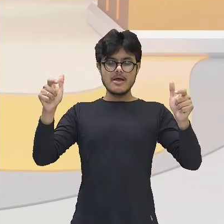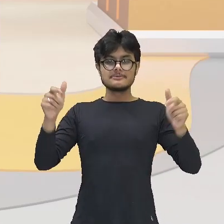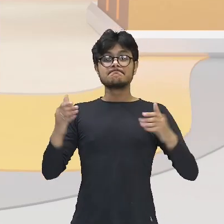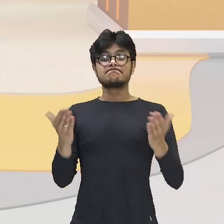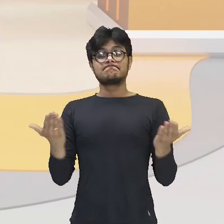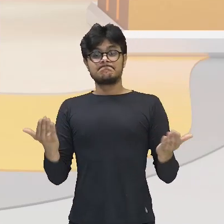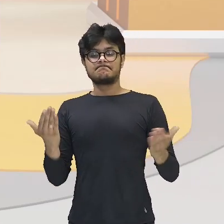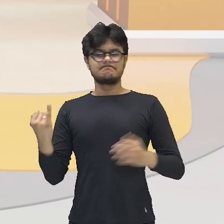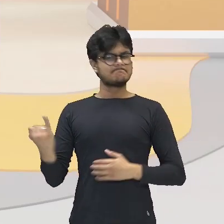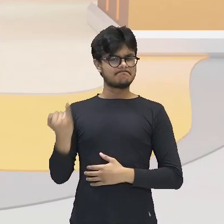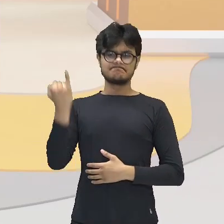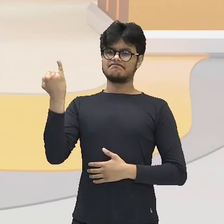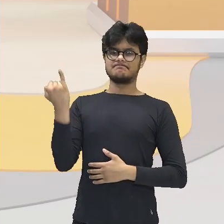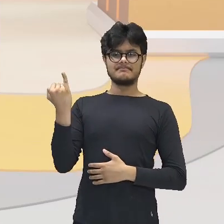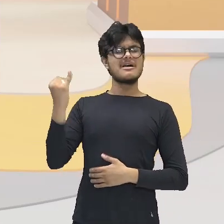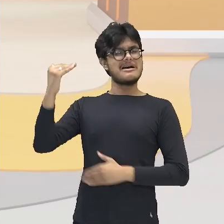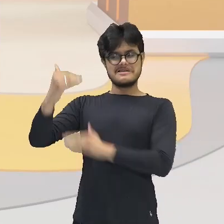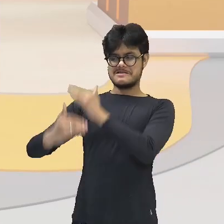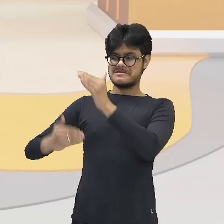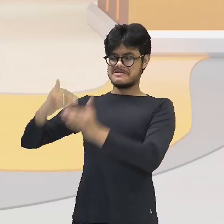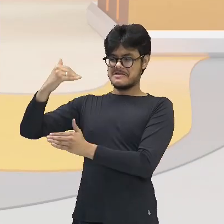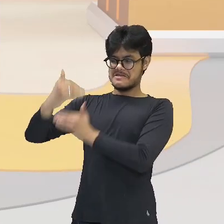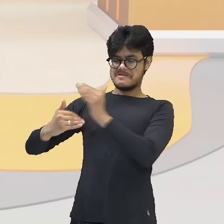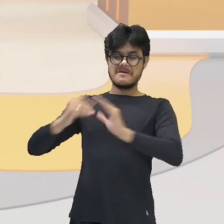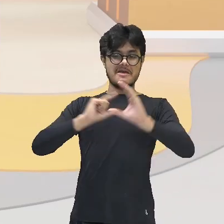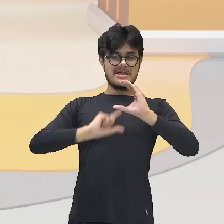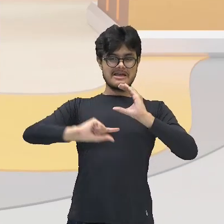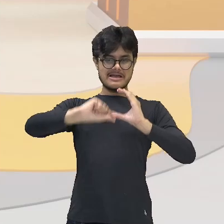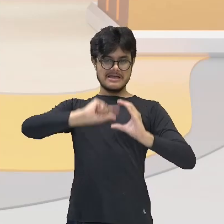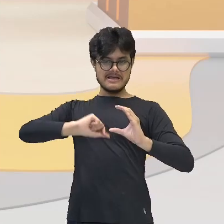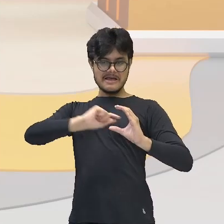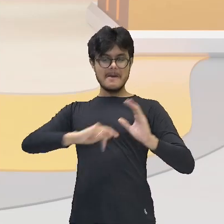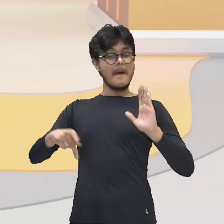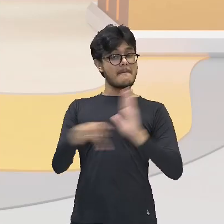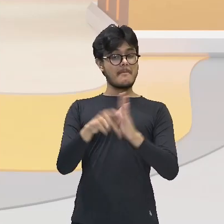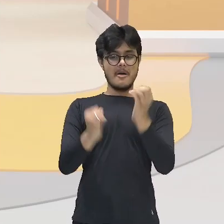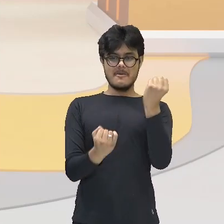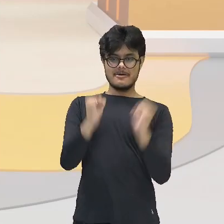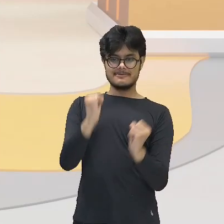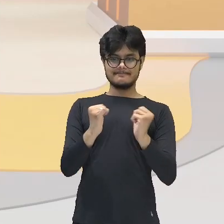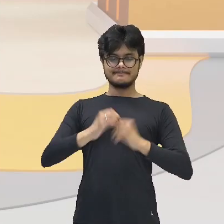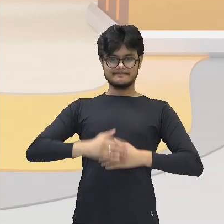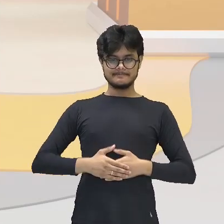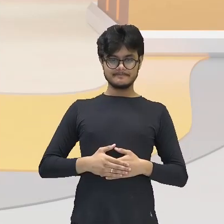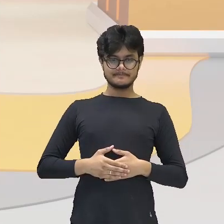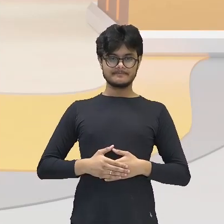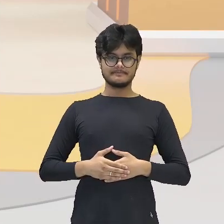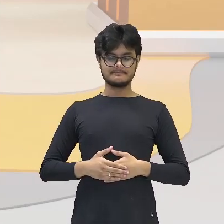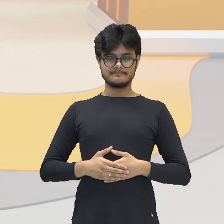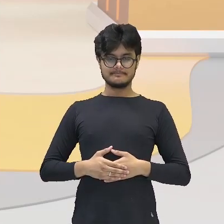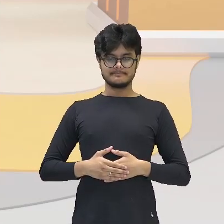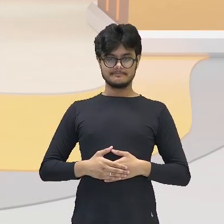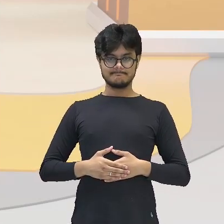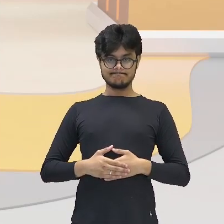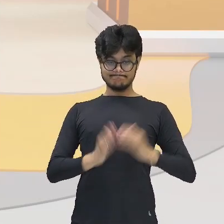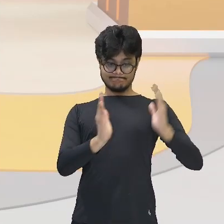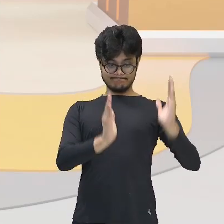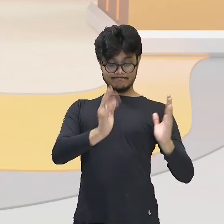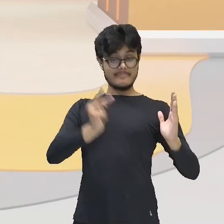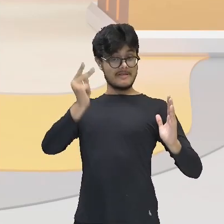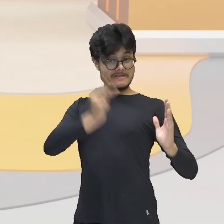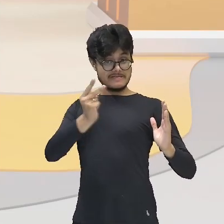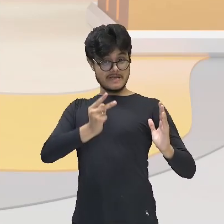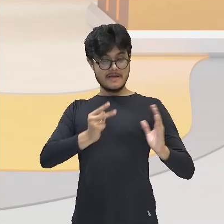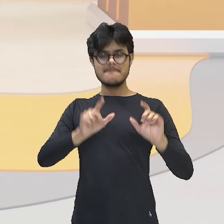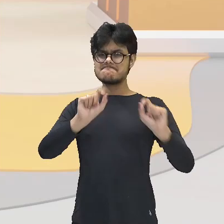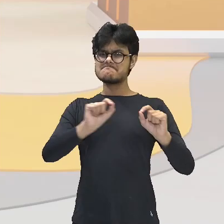aí incentivando o desenvolvimento do capitalismo industrial. Então, nessa segunda fase do capitalismo,